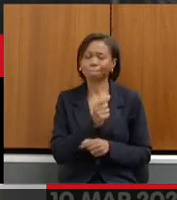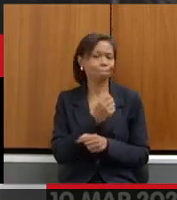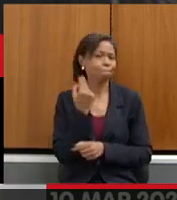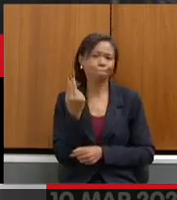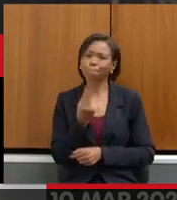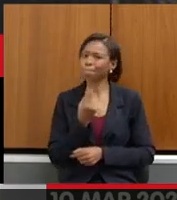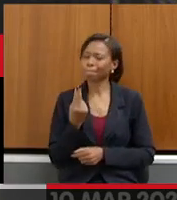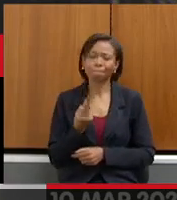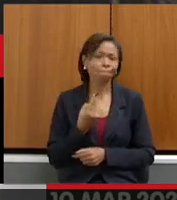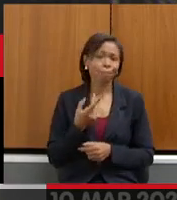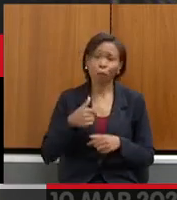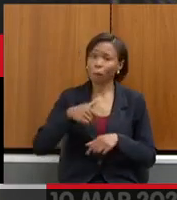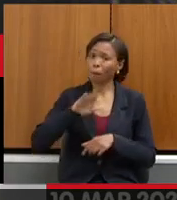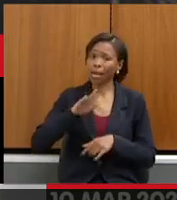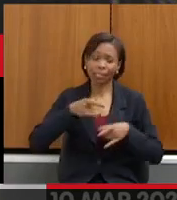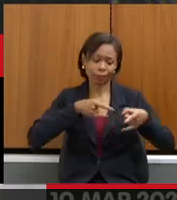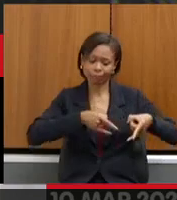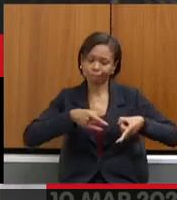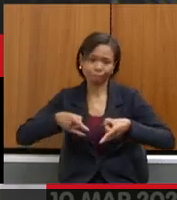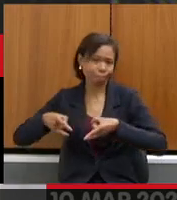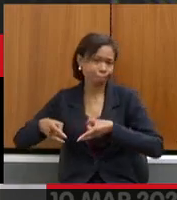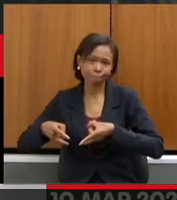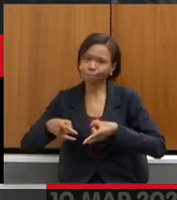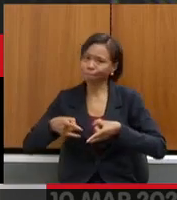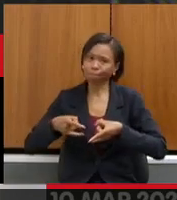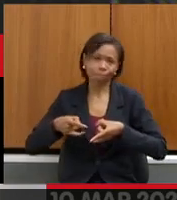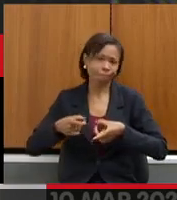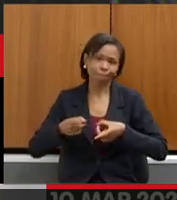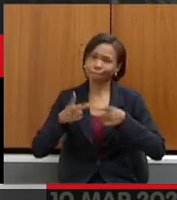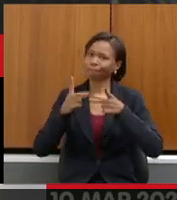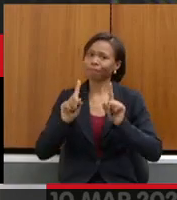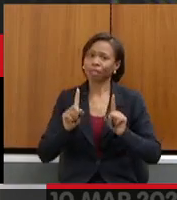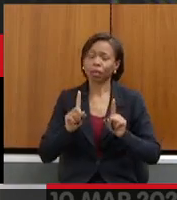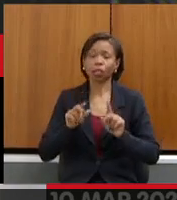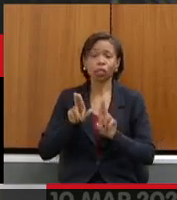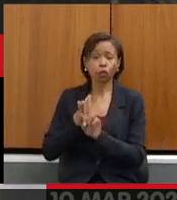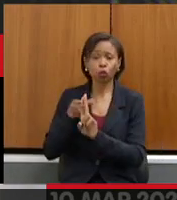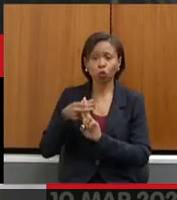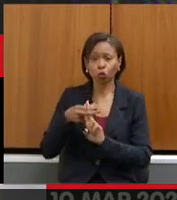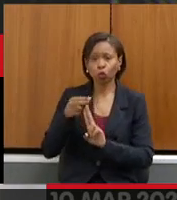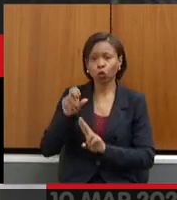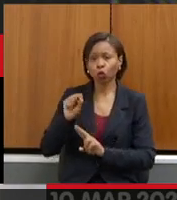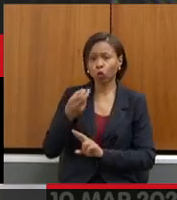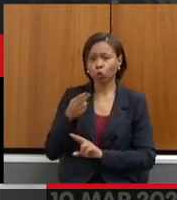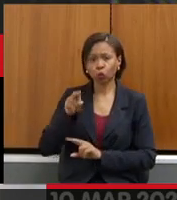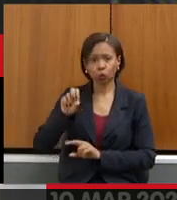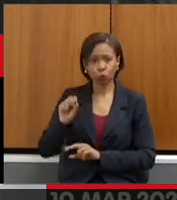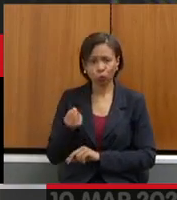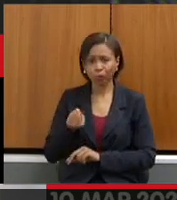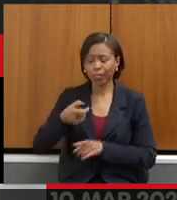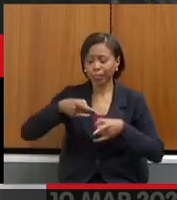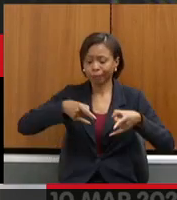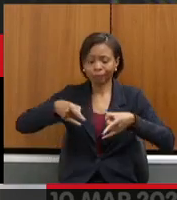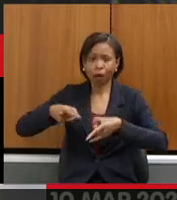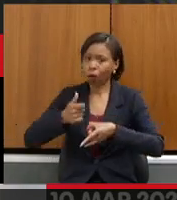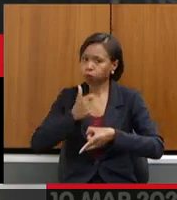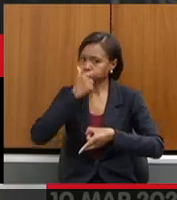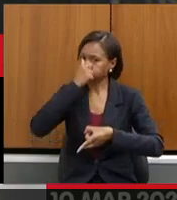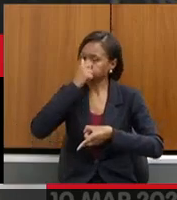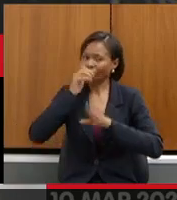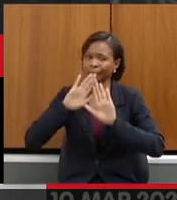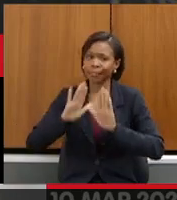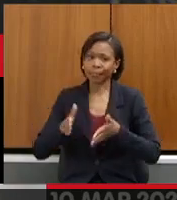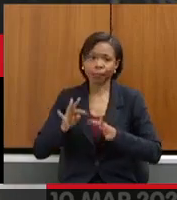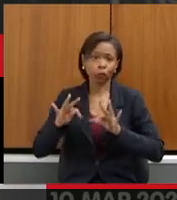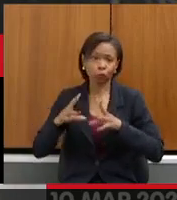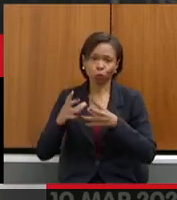para o estado e os leitos do Sul já estão todos ocupados uma outra questão que eu